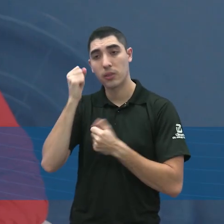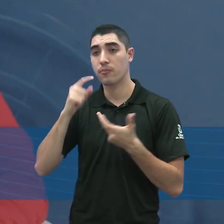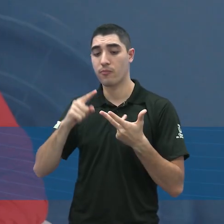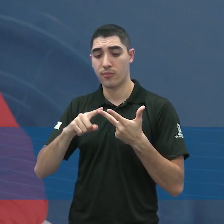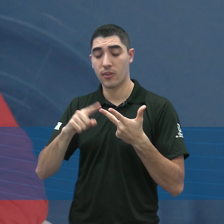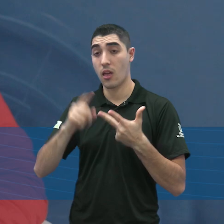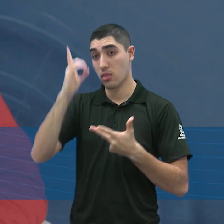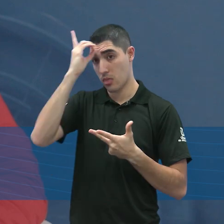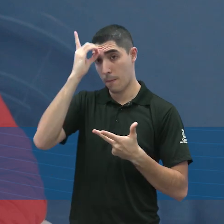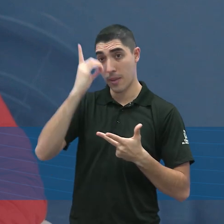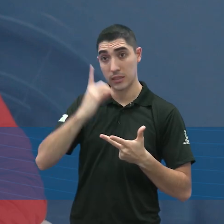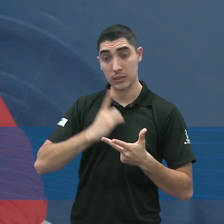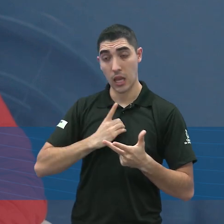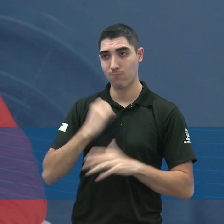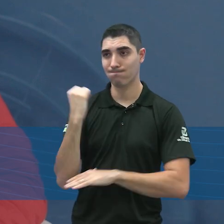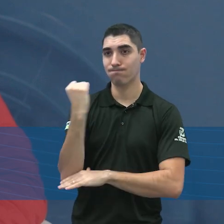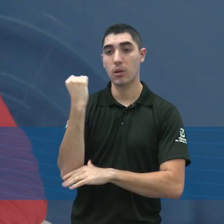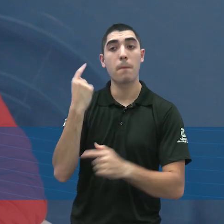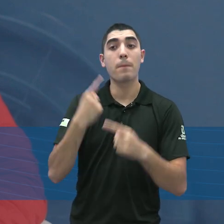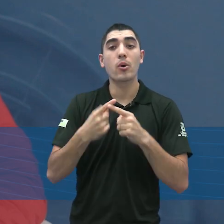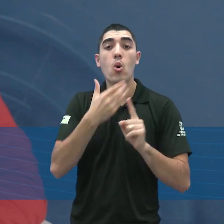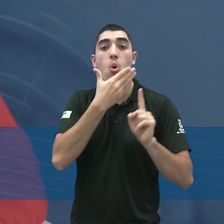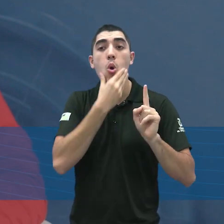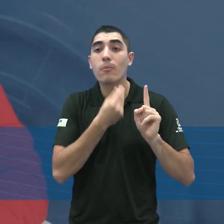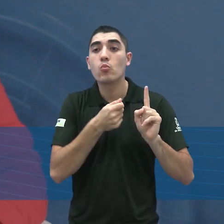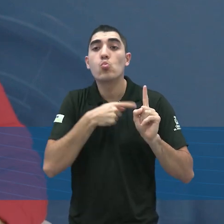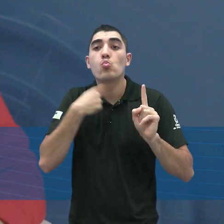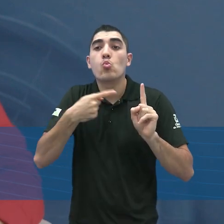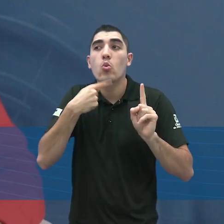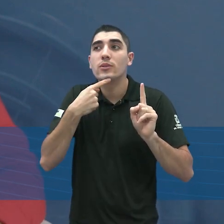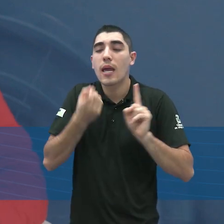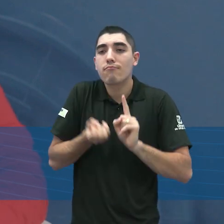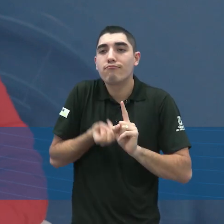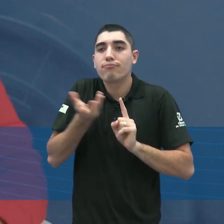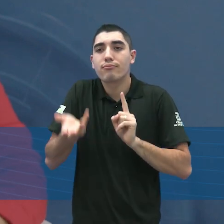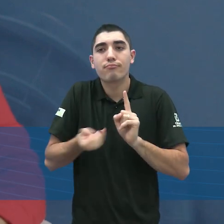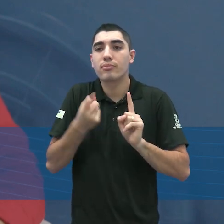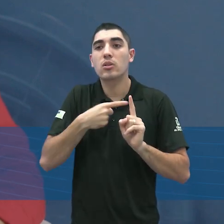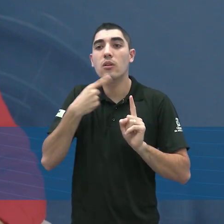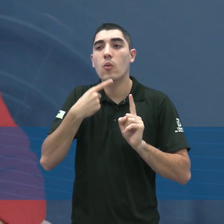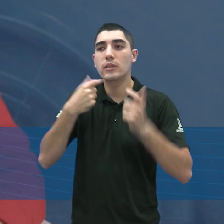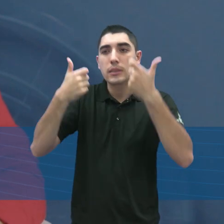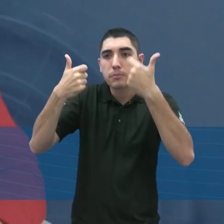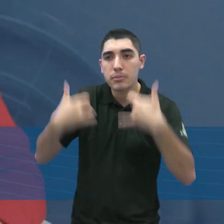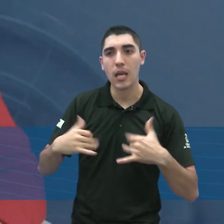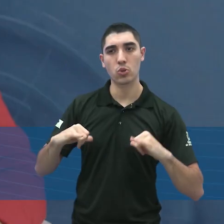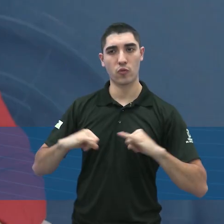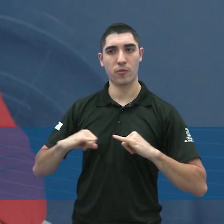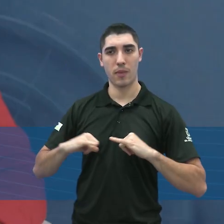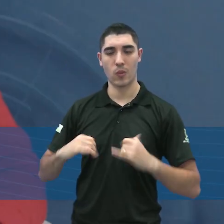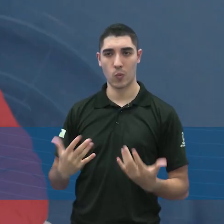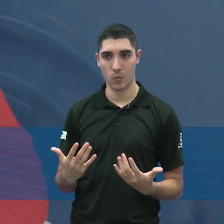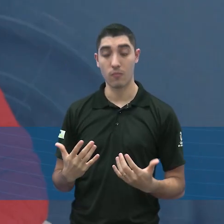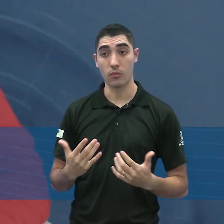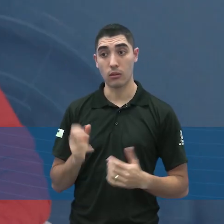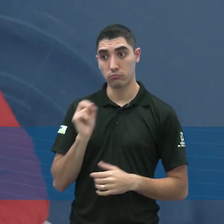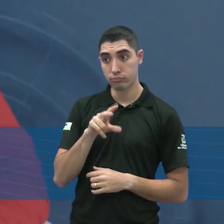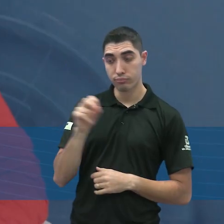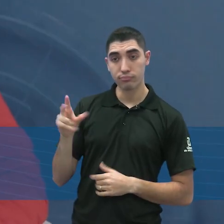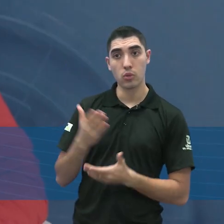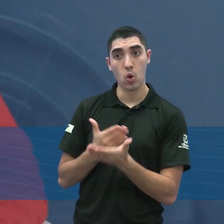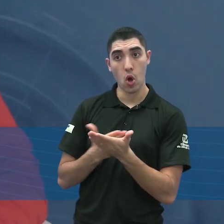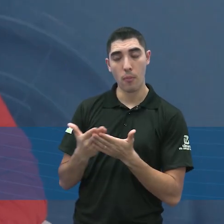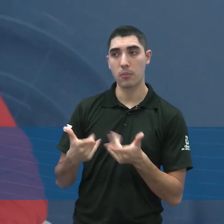insônia, quadros depressivos agravados por não conseguir falar, não conseguir nomear aquele sofrimento. Então, a gente